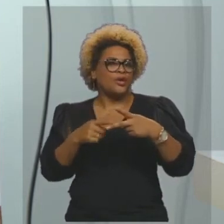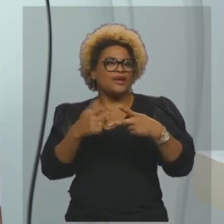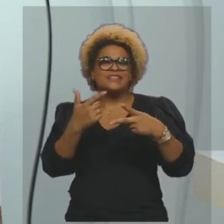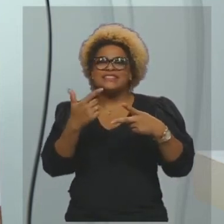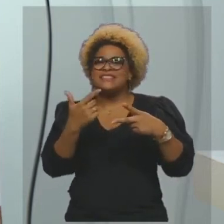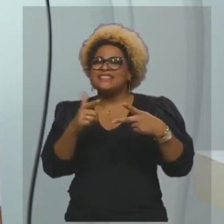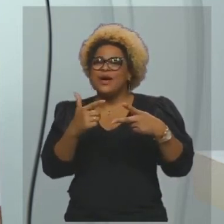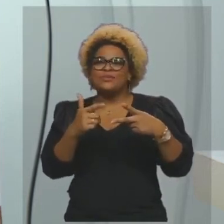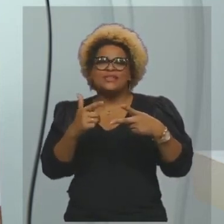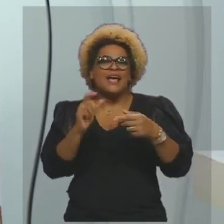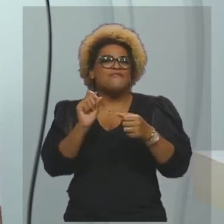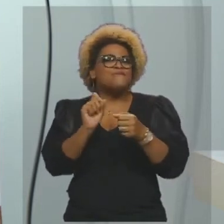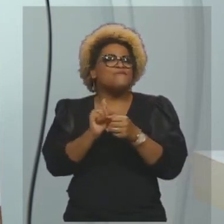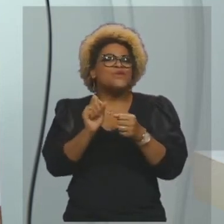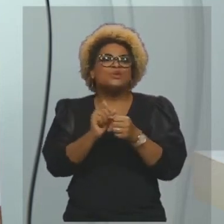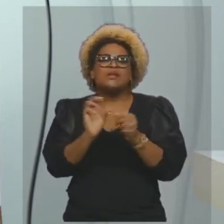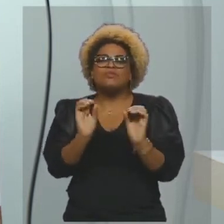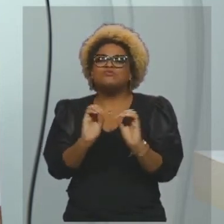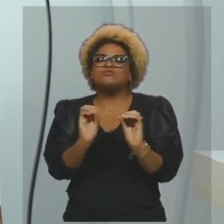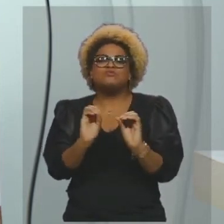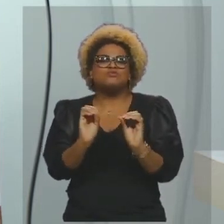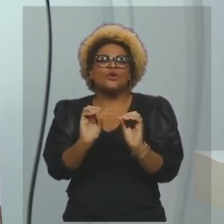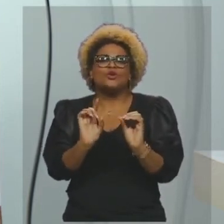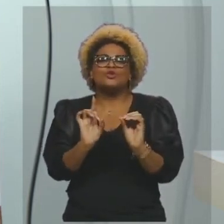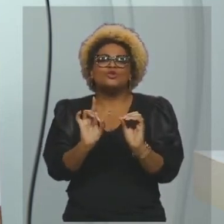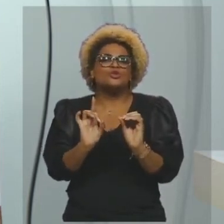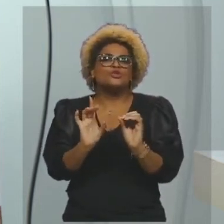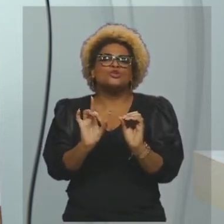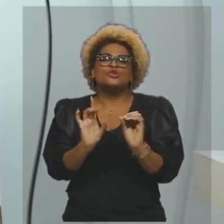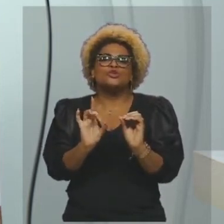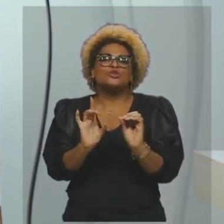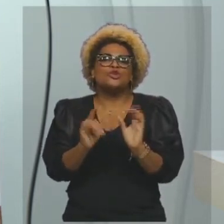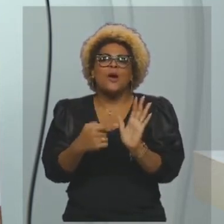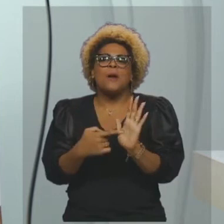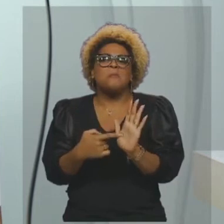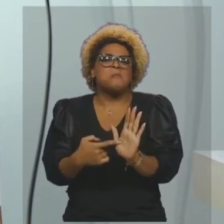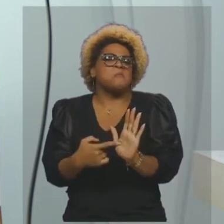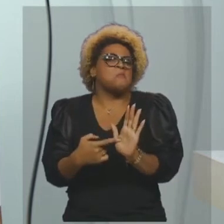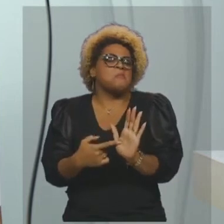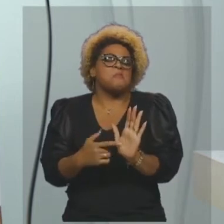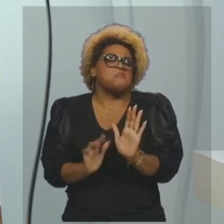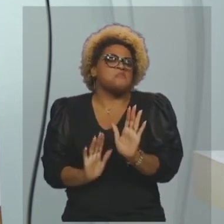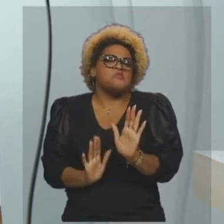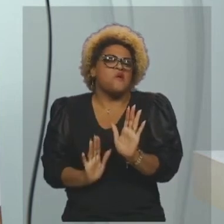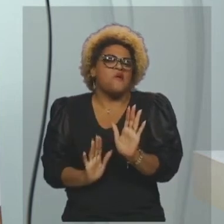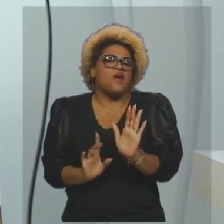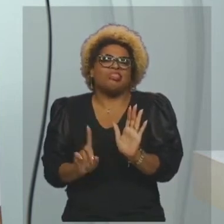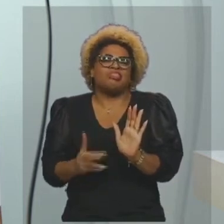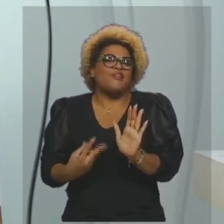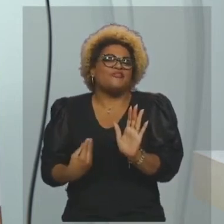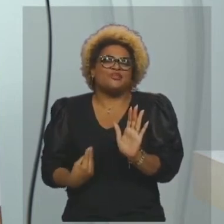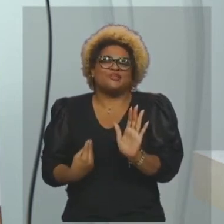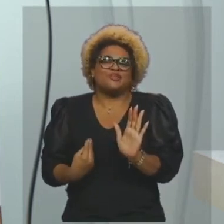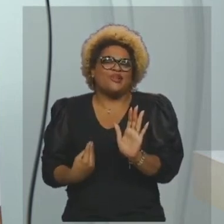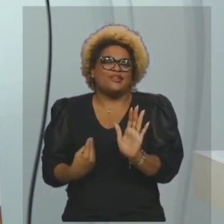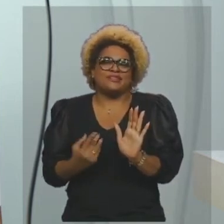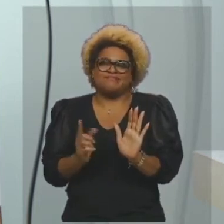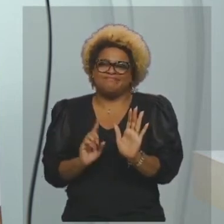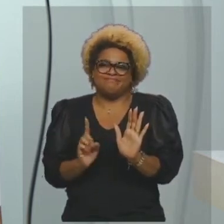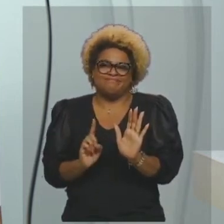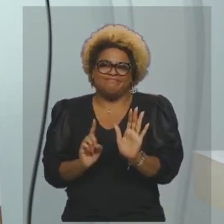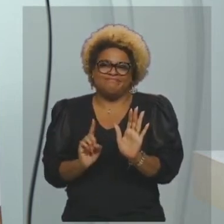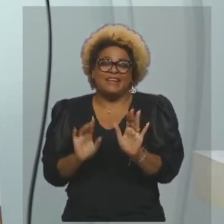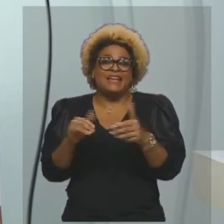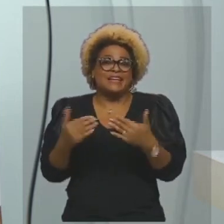no meu circuito. Eles estão ali só fazendo figuração. Eles não funcionam. Então, na prática,